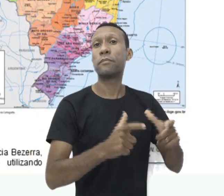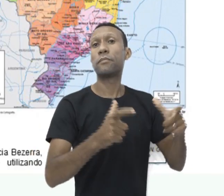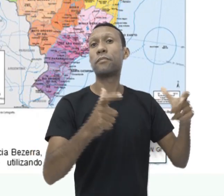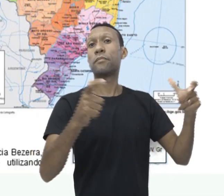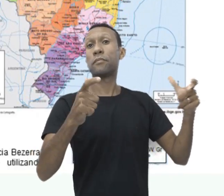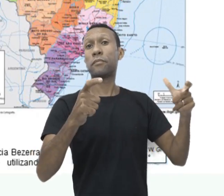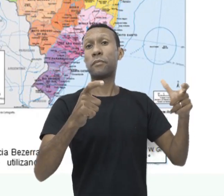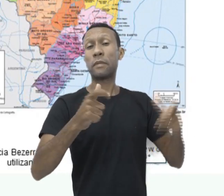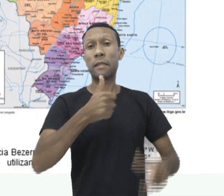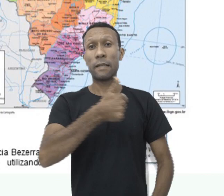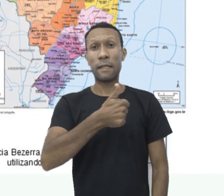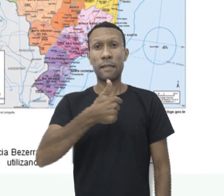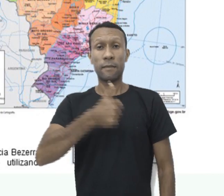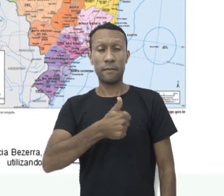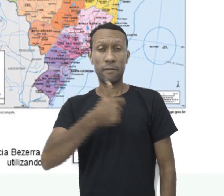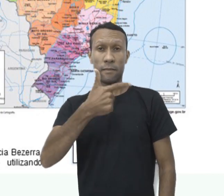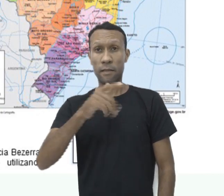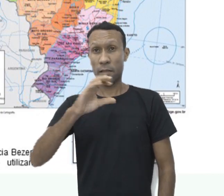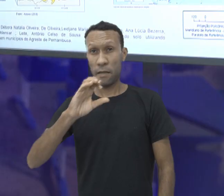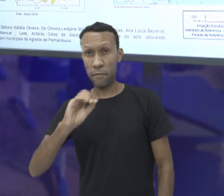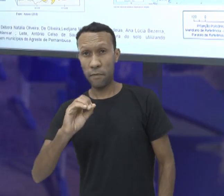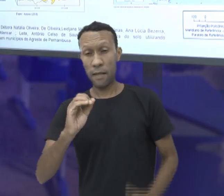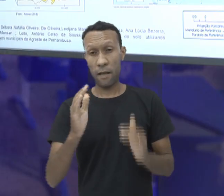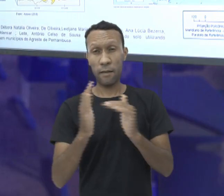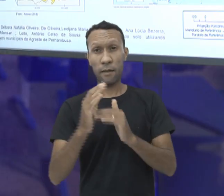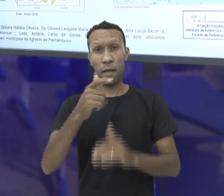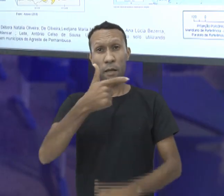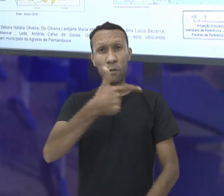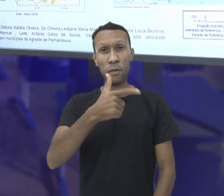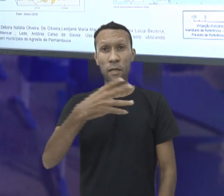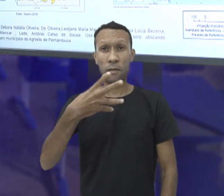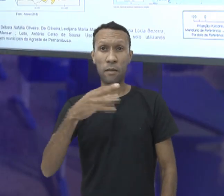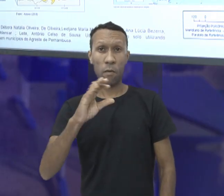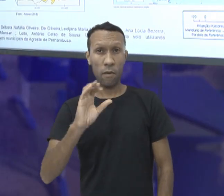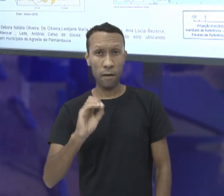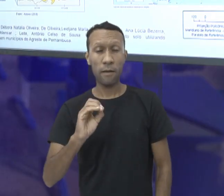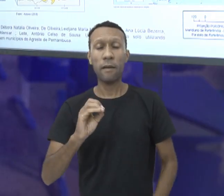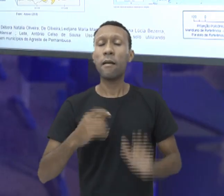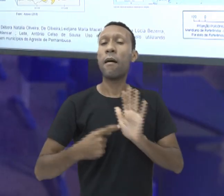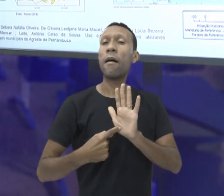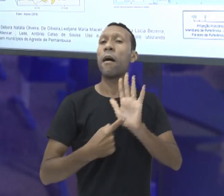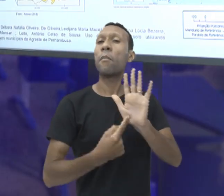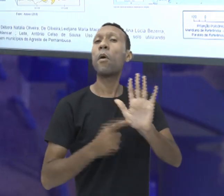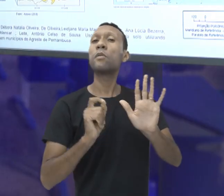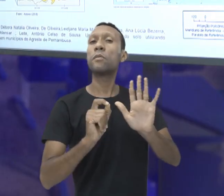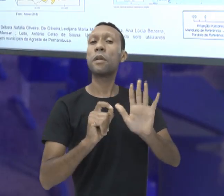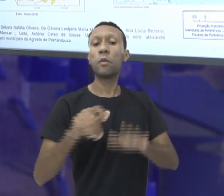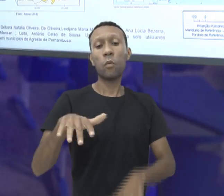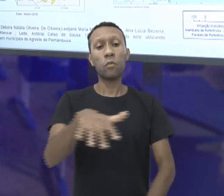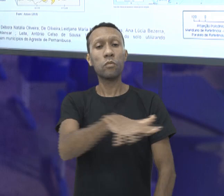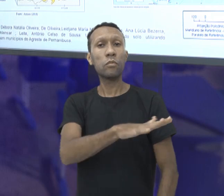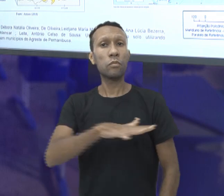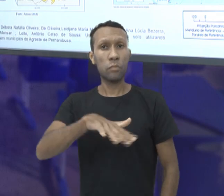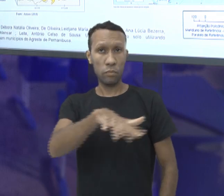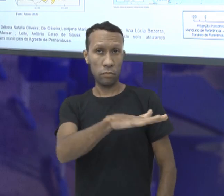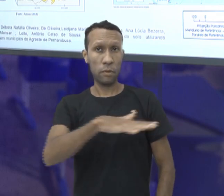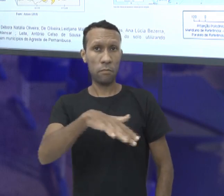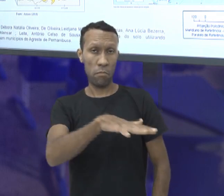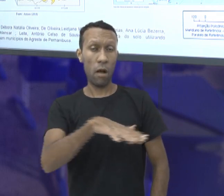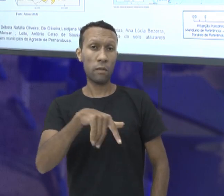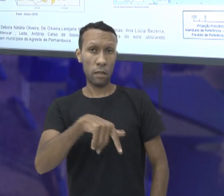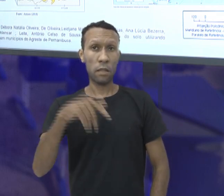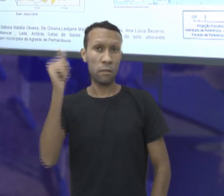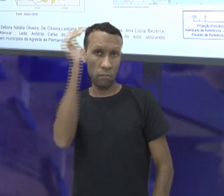de 120 por 240, ou seja, esse mapa político está mostrando todo o espaço geográfico do